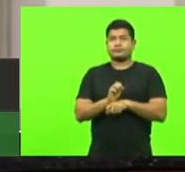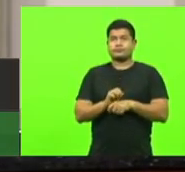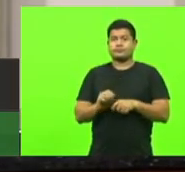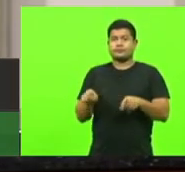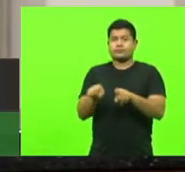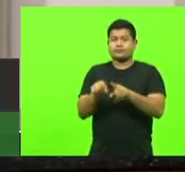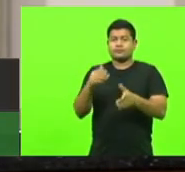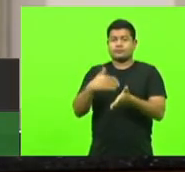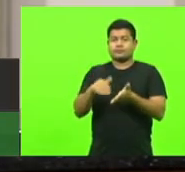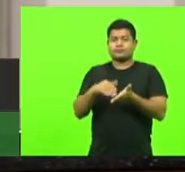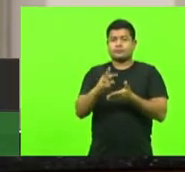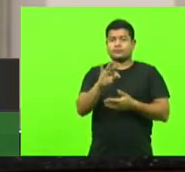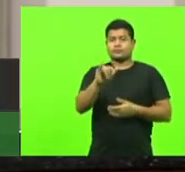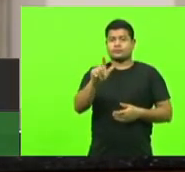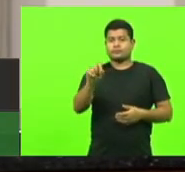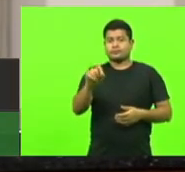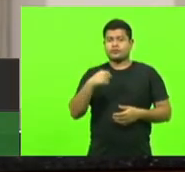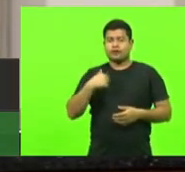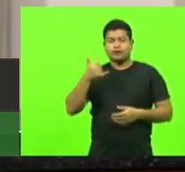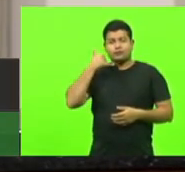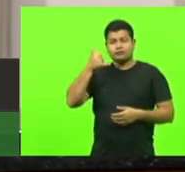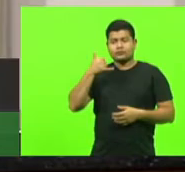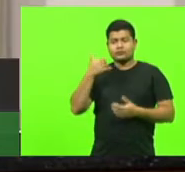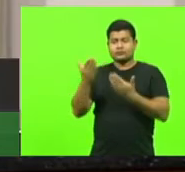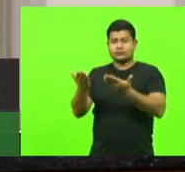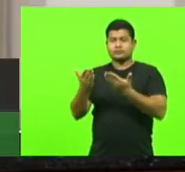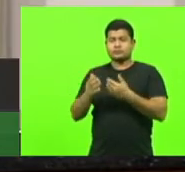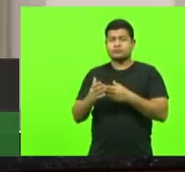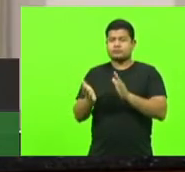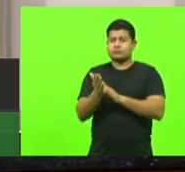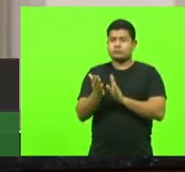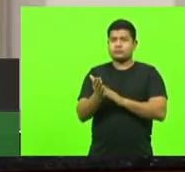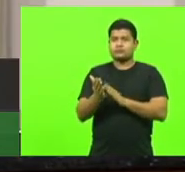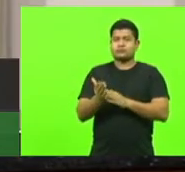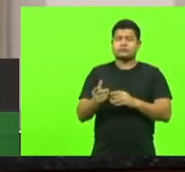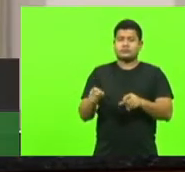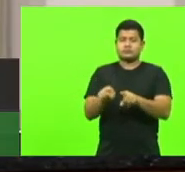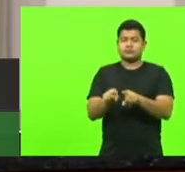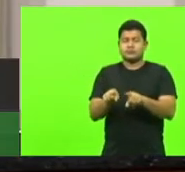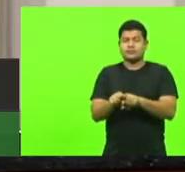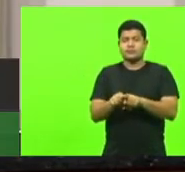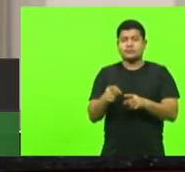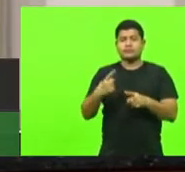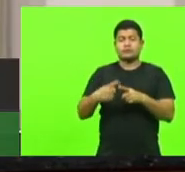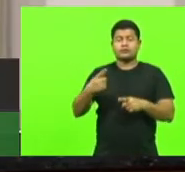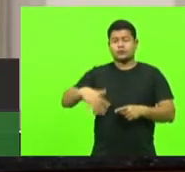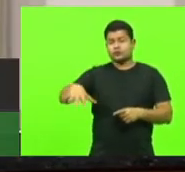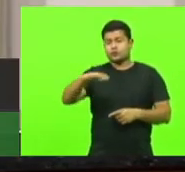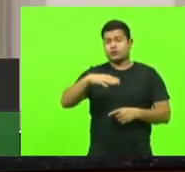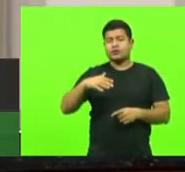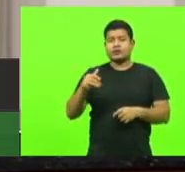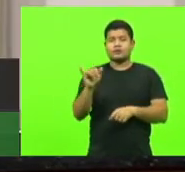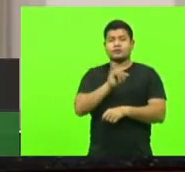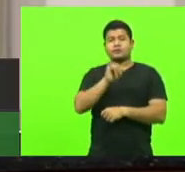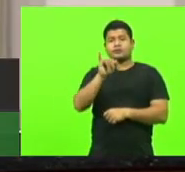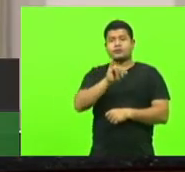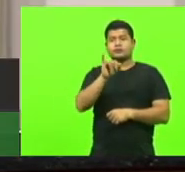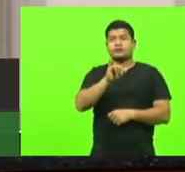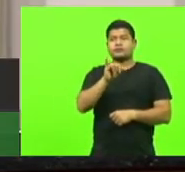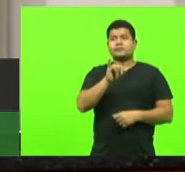Thiago Vieira, falei com ele há pouco, parabenizá-lo da mesma forma, porque nós, do Vale do Itajaí,